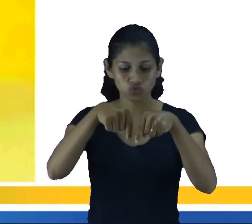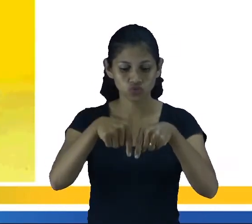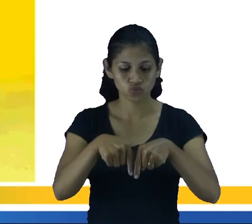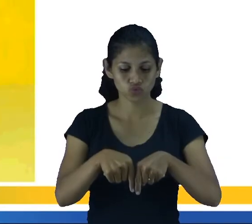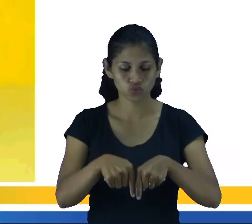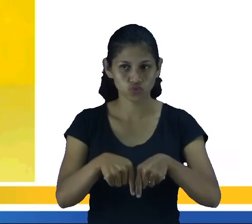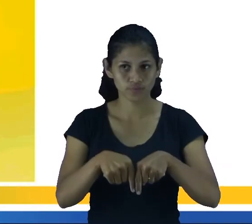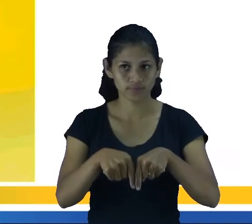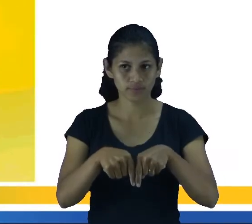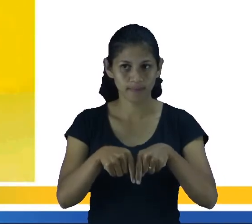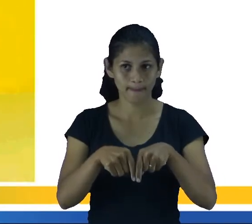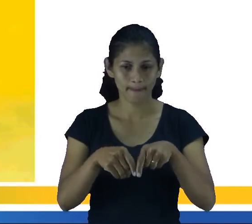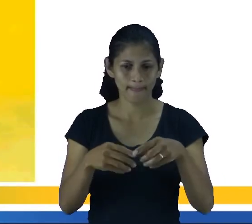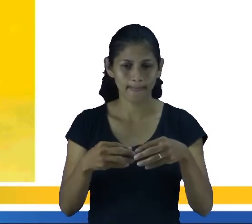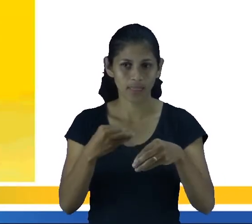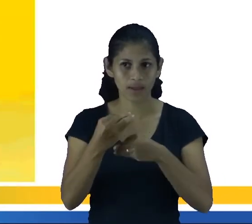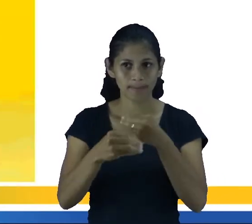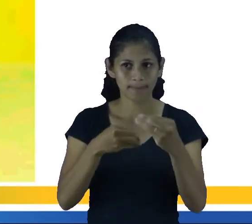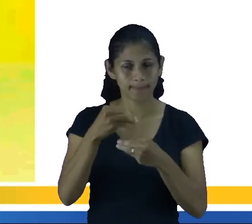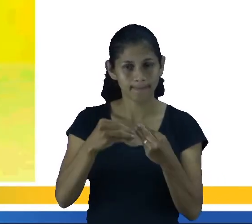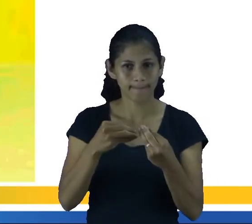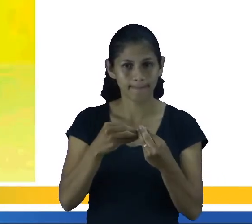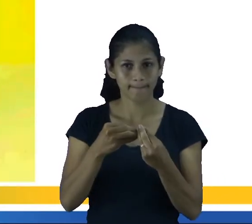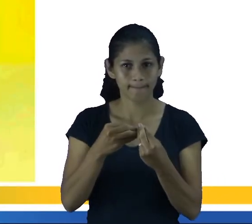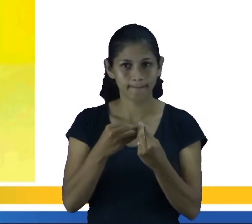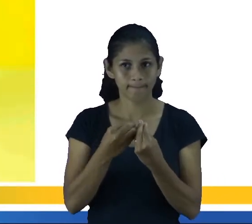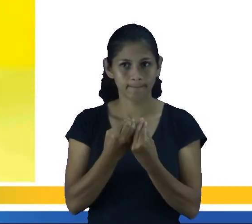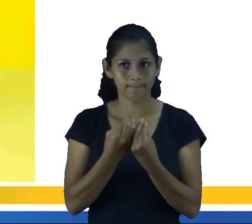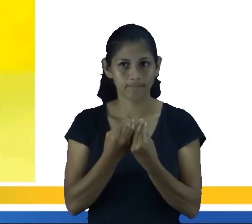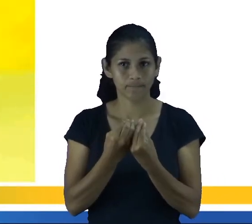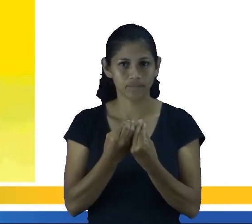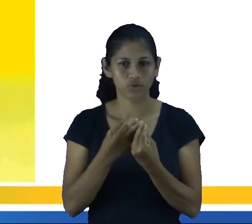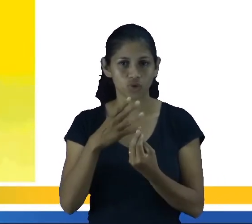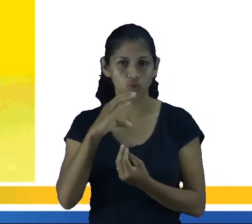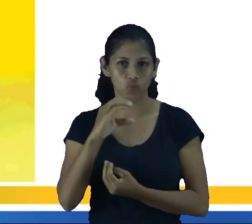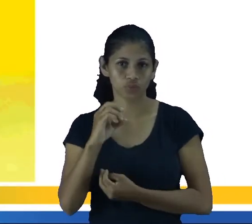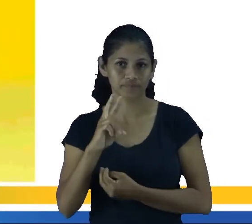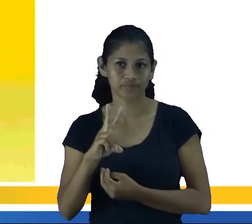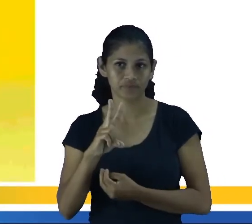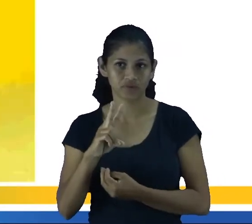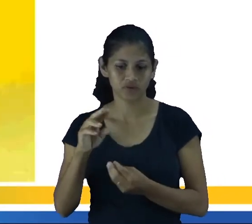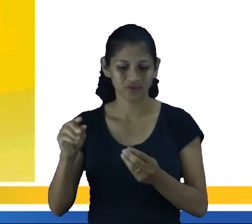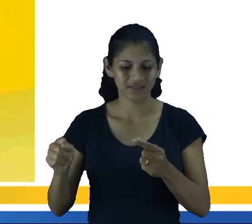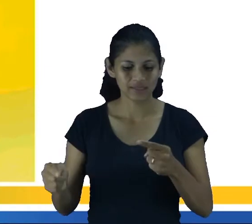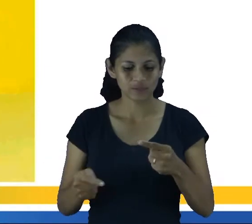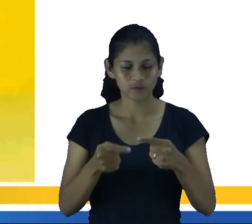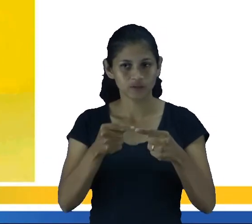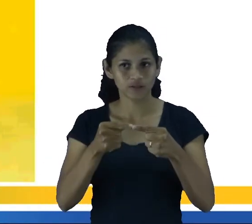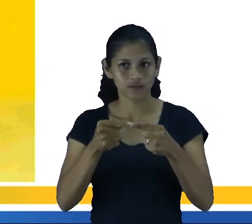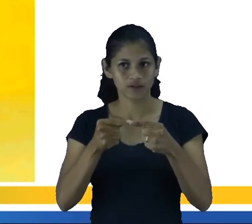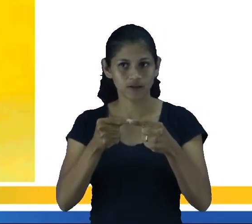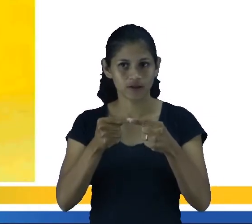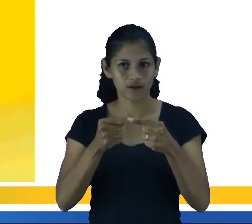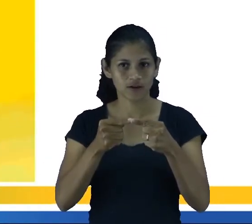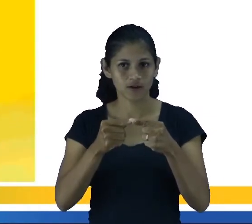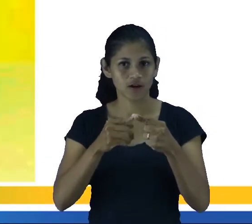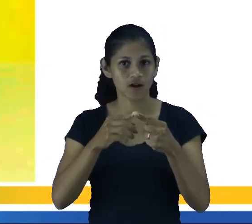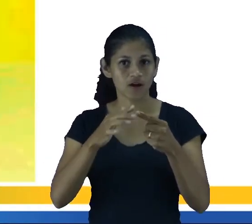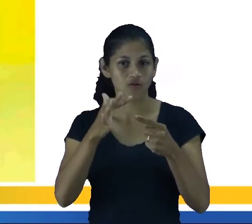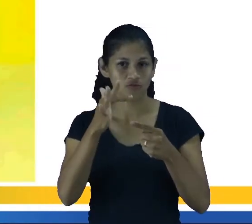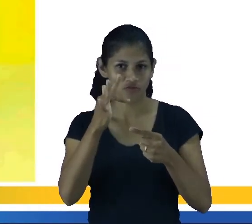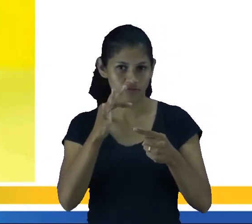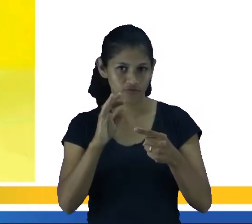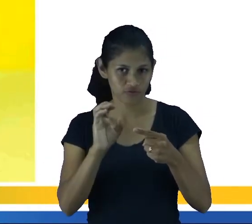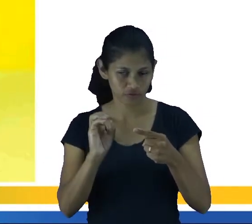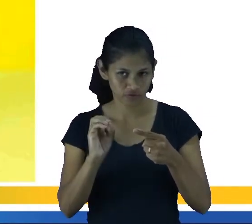dessa mistura, e o cobre ele vai se ligar ali ao ferro, né? Formando aqui a ferrugem. Então essa daqui